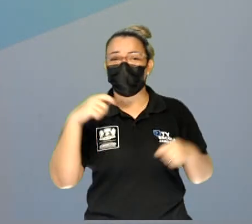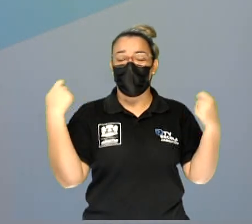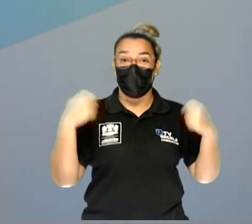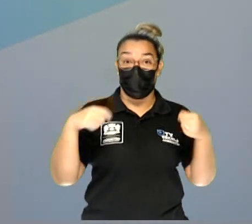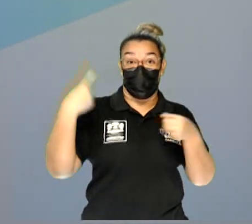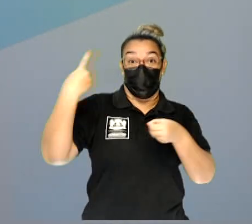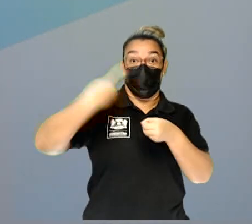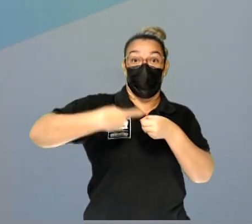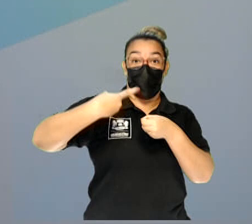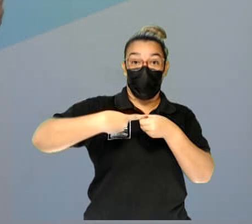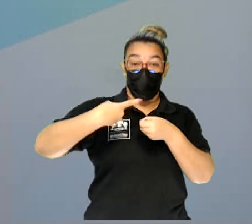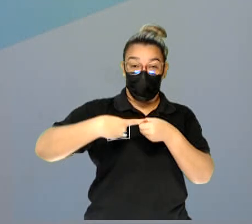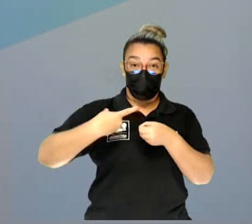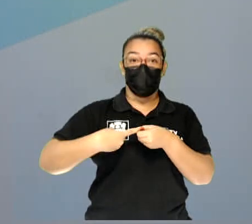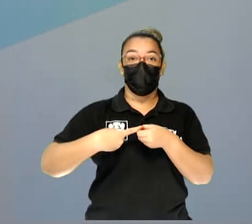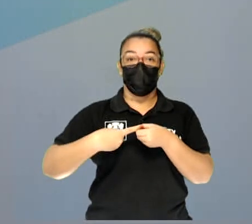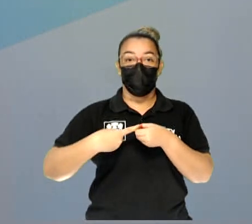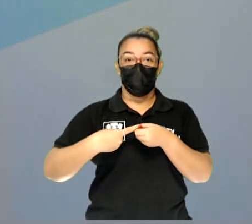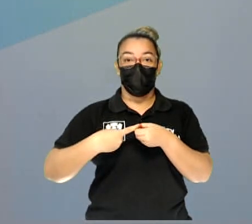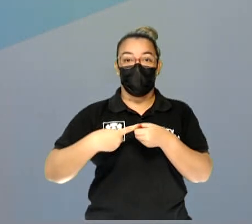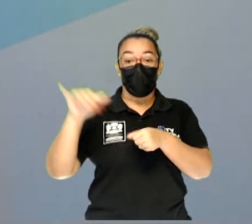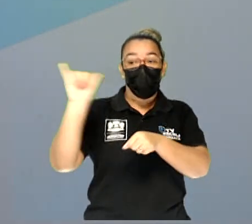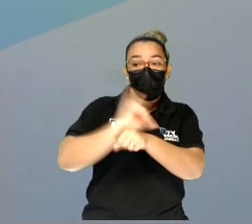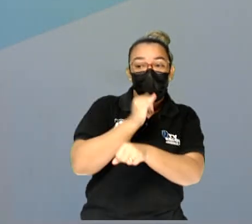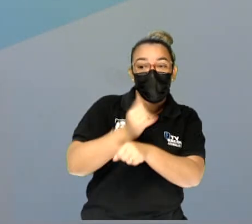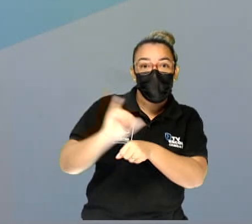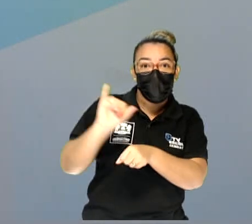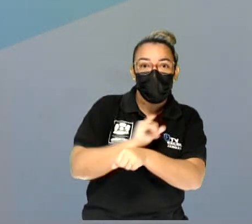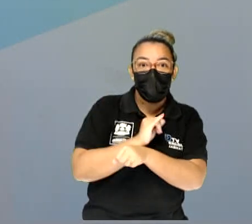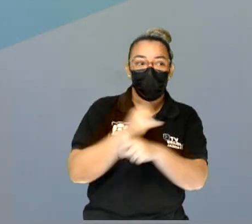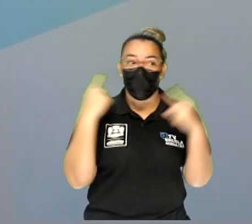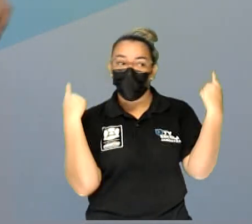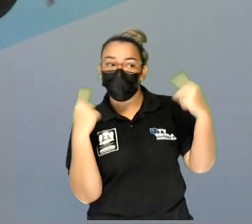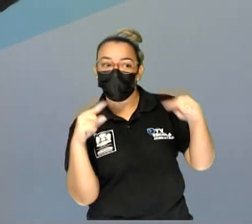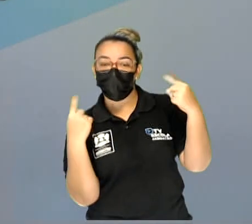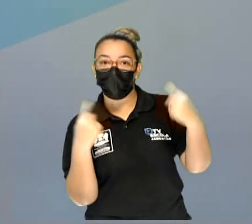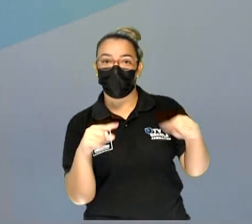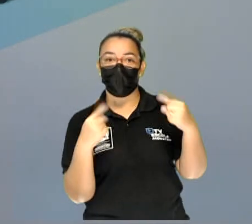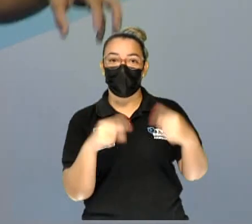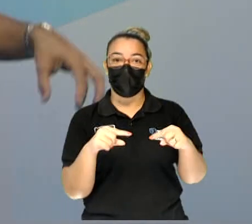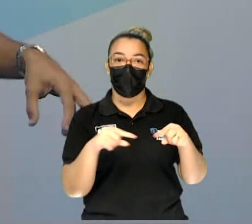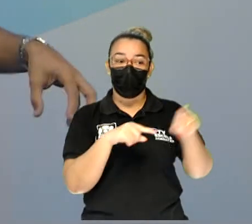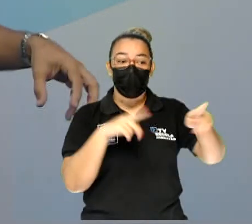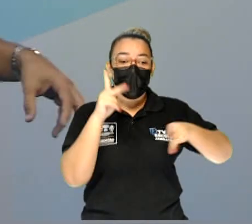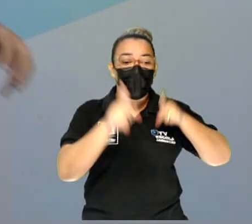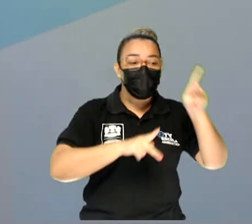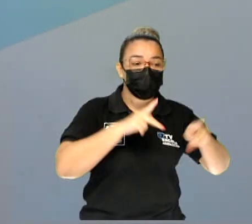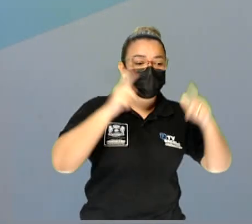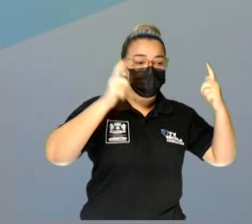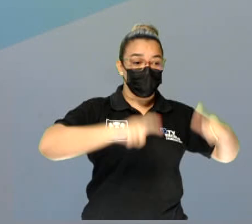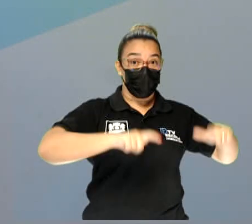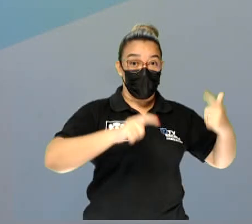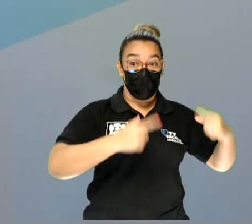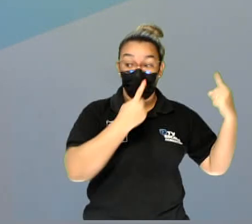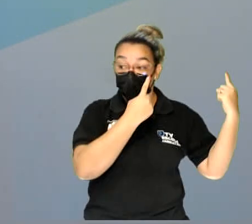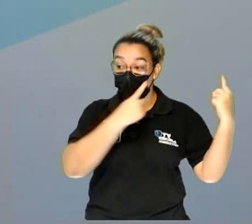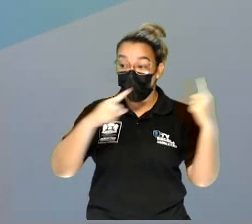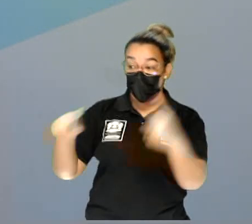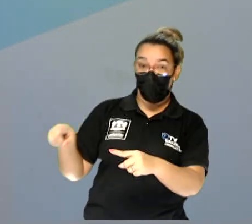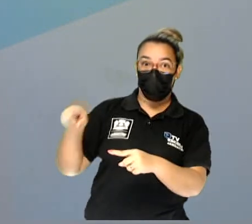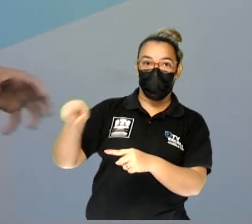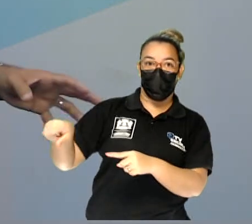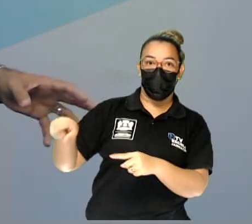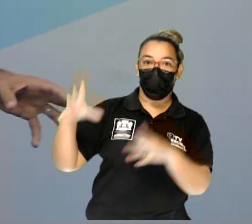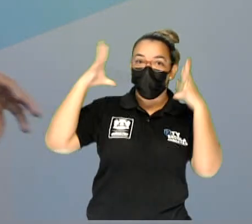interior. E essa estratégia de guerrilha, de combate dos povos locais contra os estrangeiros, invasores